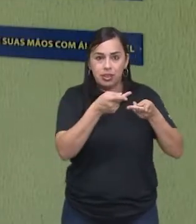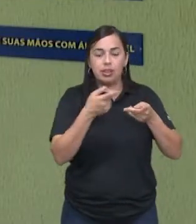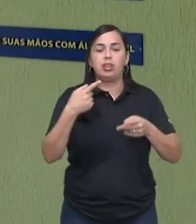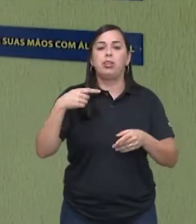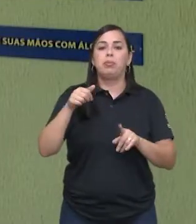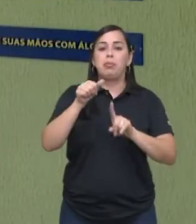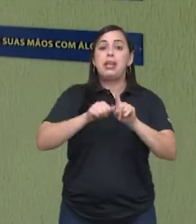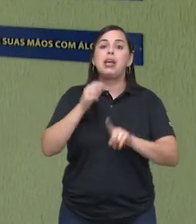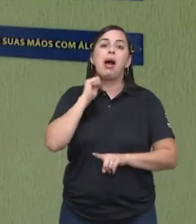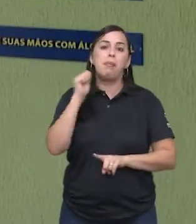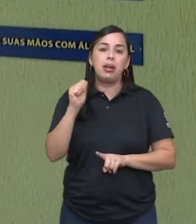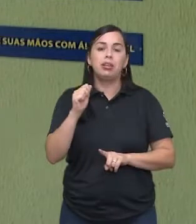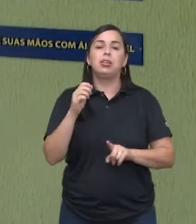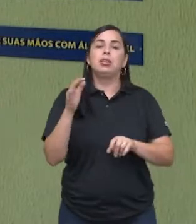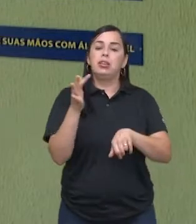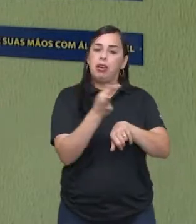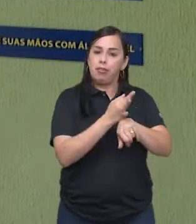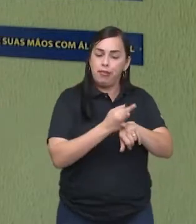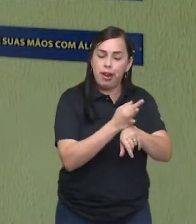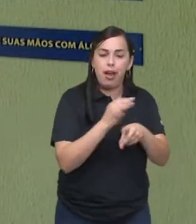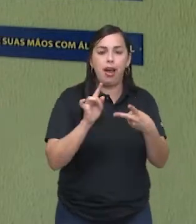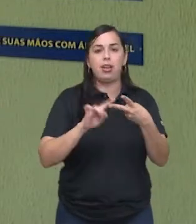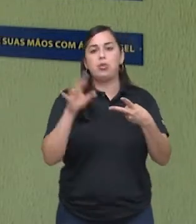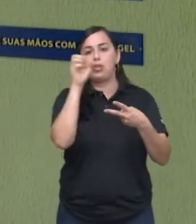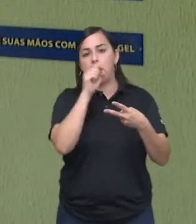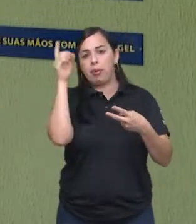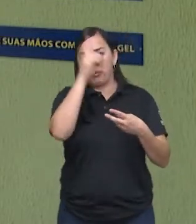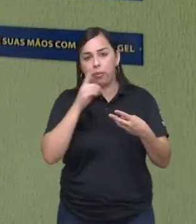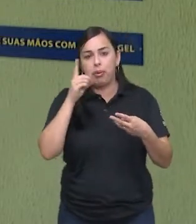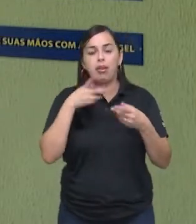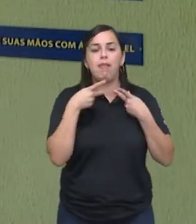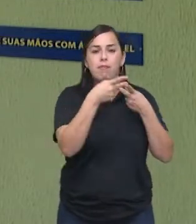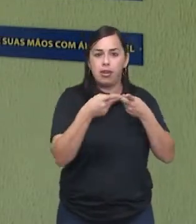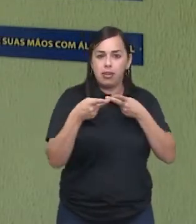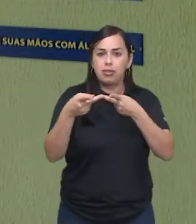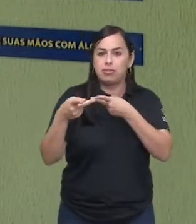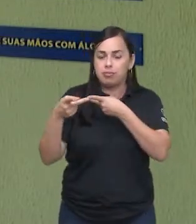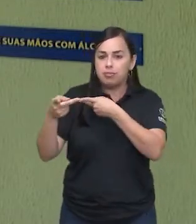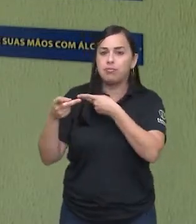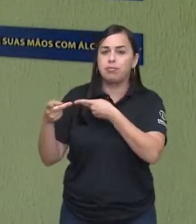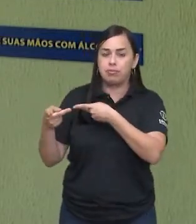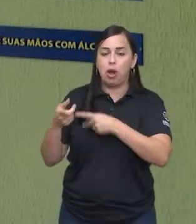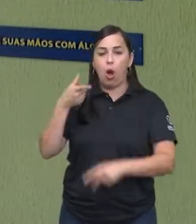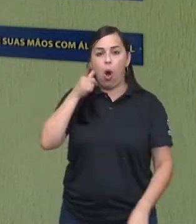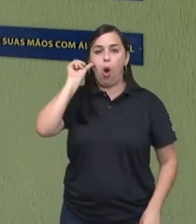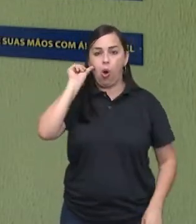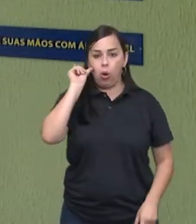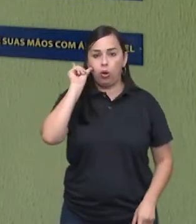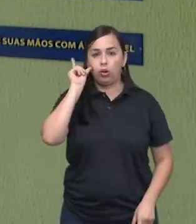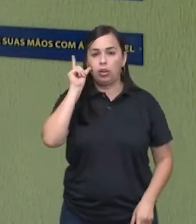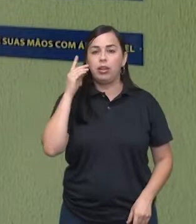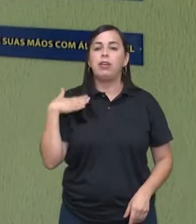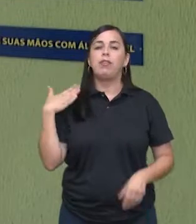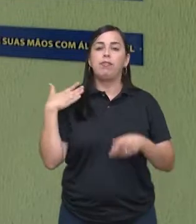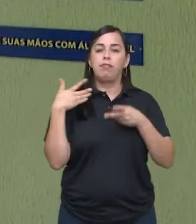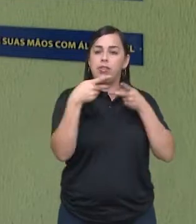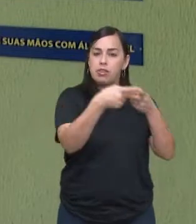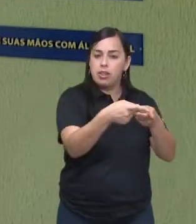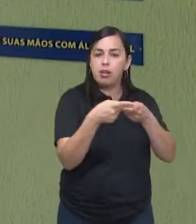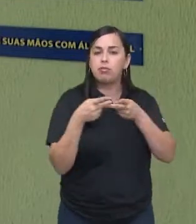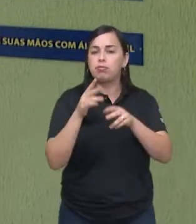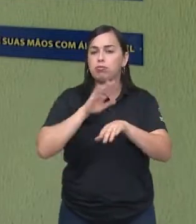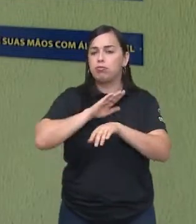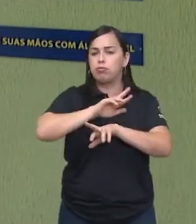aos finais de semana, durante os feriados. Ontem realizamos a Operação Casa Limpa no Jardim Majestic, Jardim